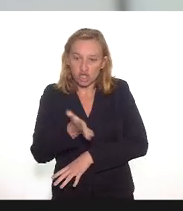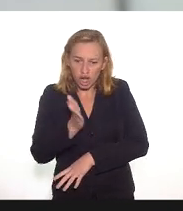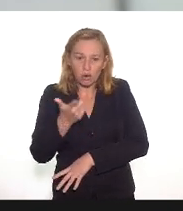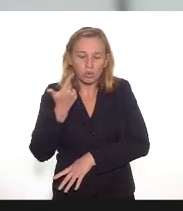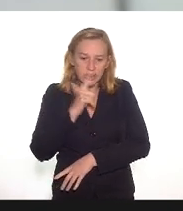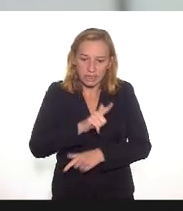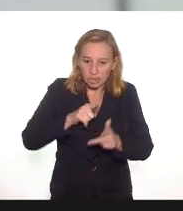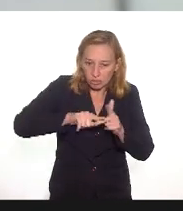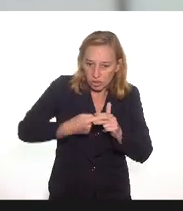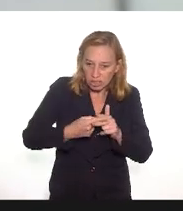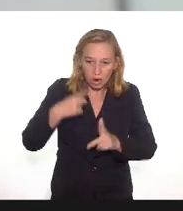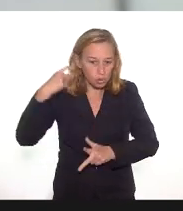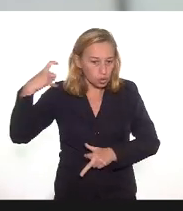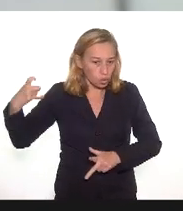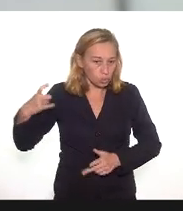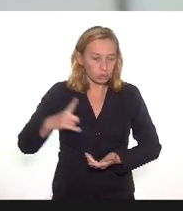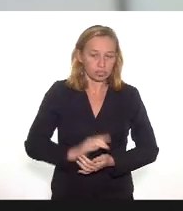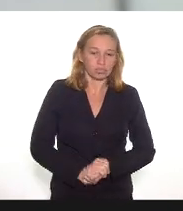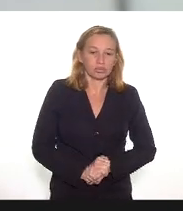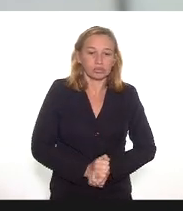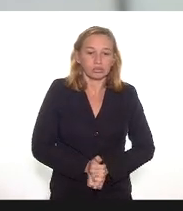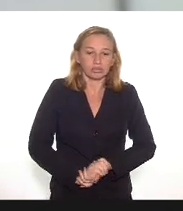acertar o som dele.